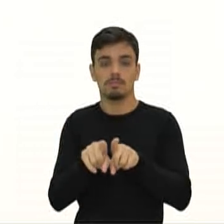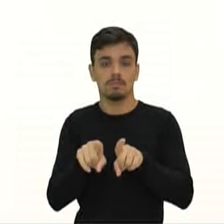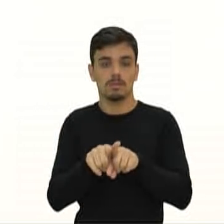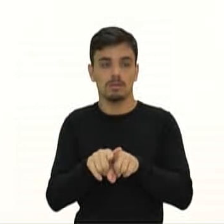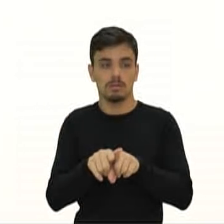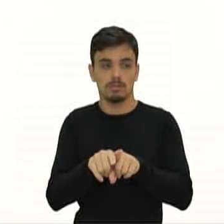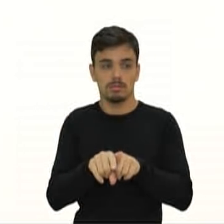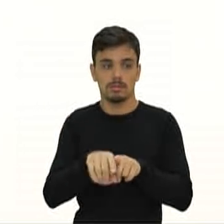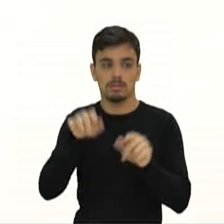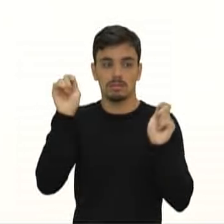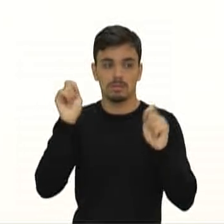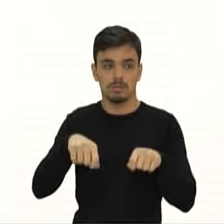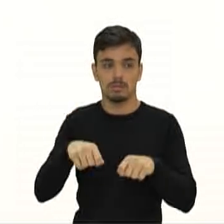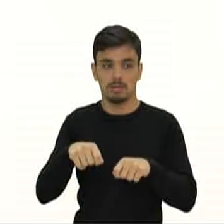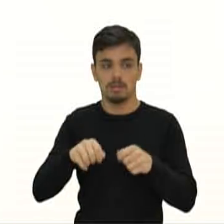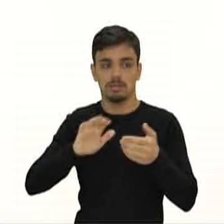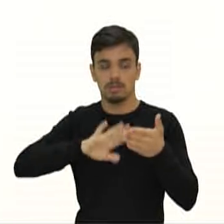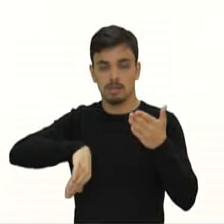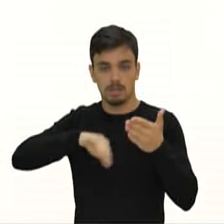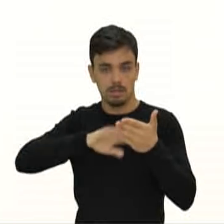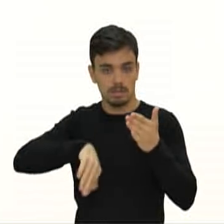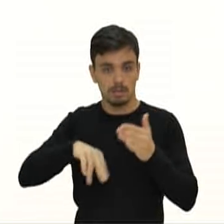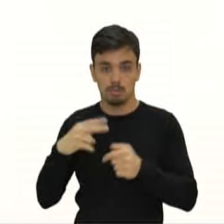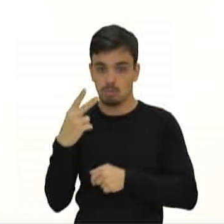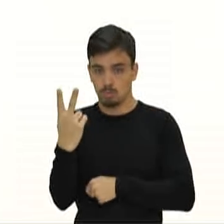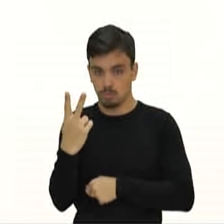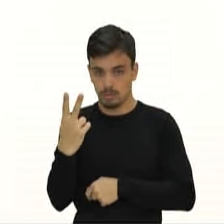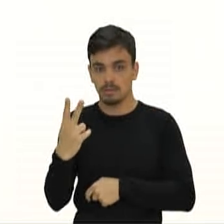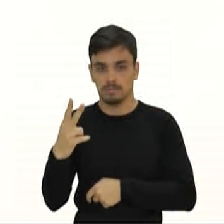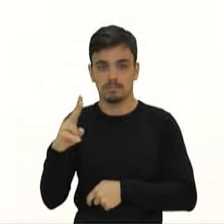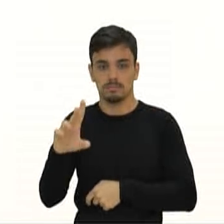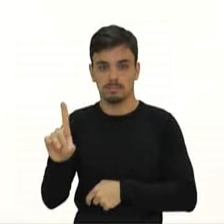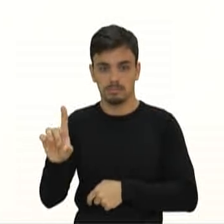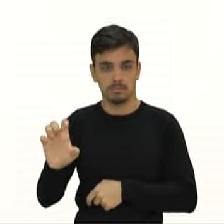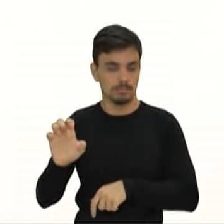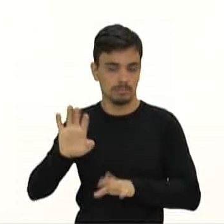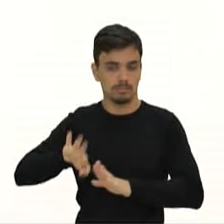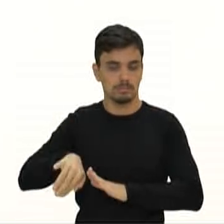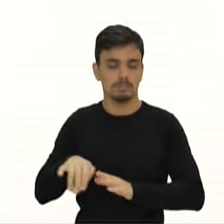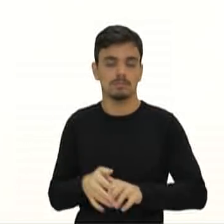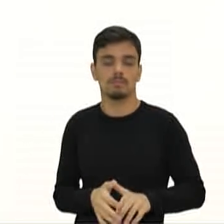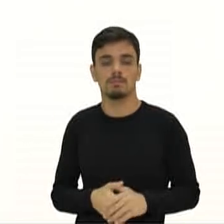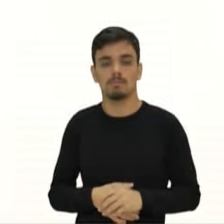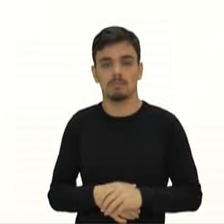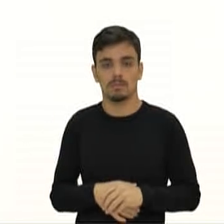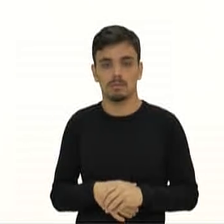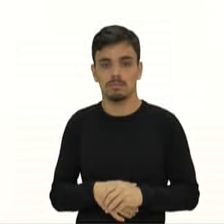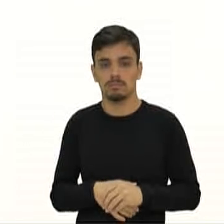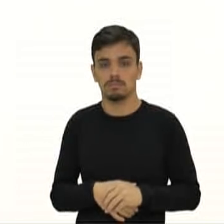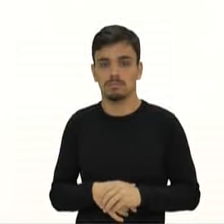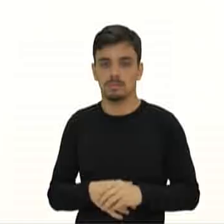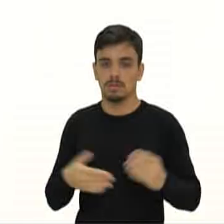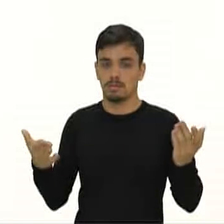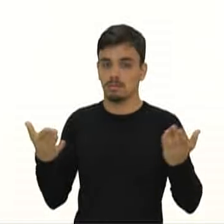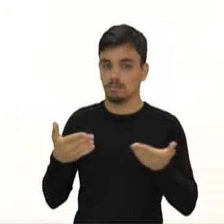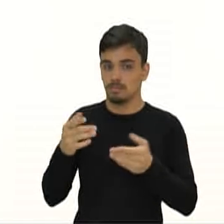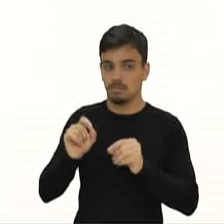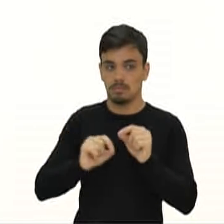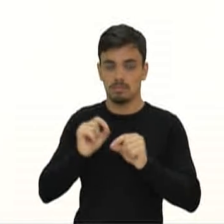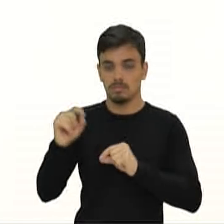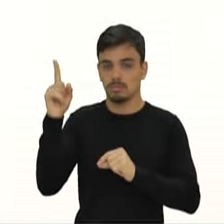resposta, já podemos descartar 2, certo? Vamos dar sequência. Ali, ó, dificuldade de